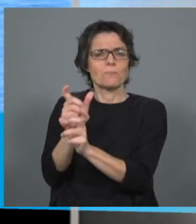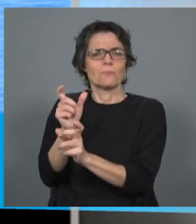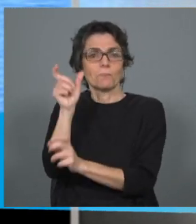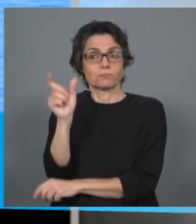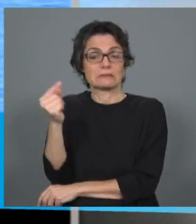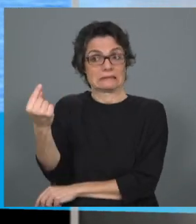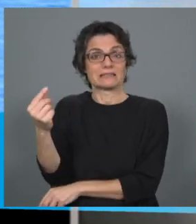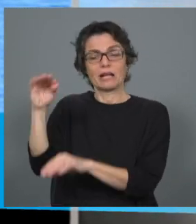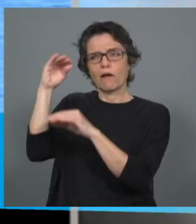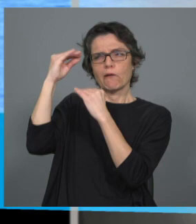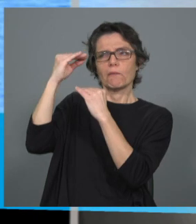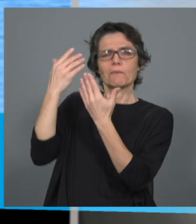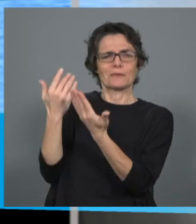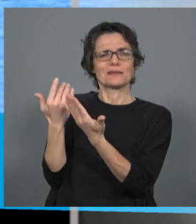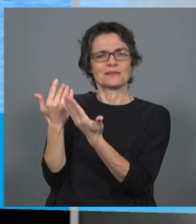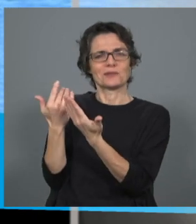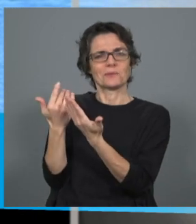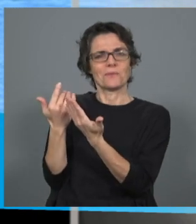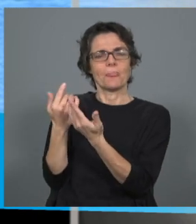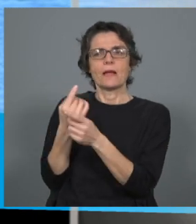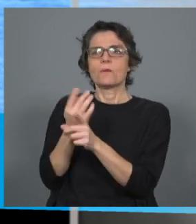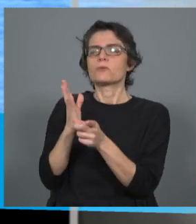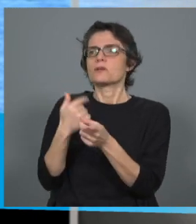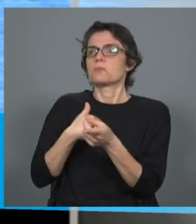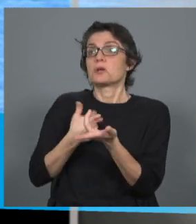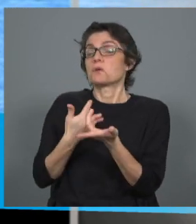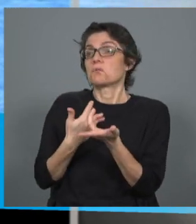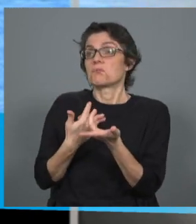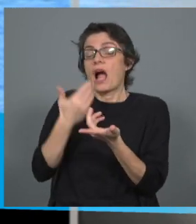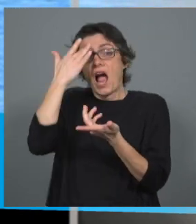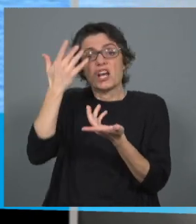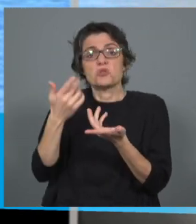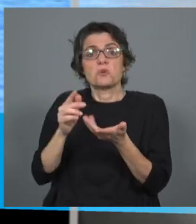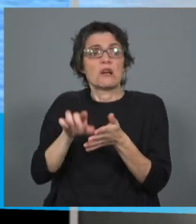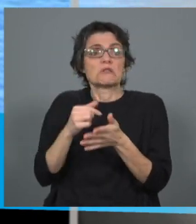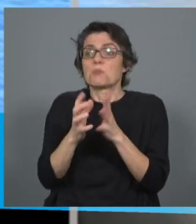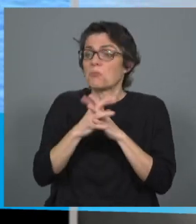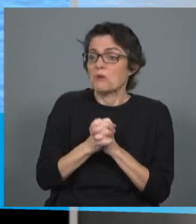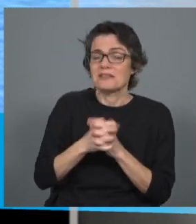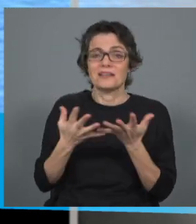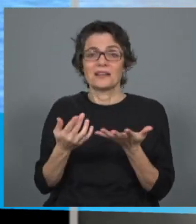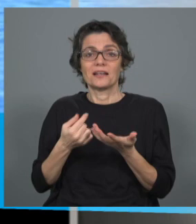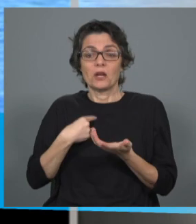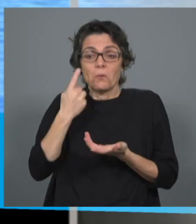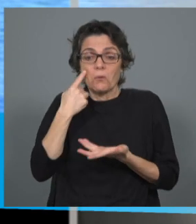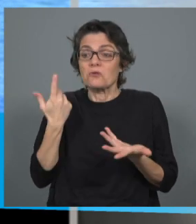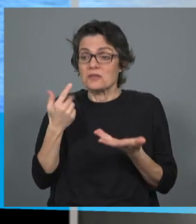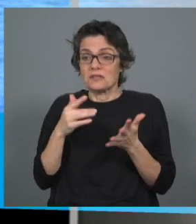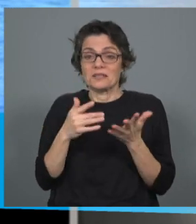que eu costumo dizer, não me lembro de não saber rezar, não me lembro de não saber quem era Jesus, porque a minha avó era assim a